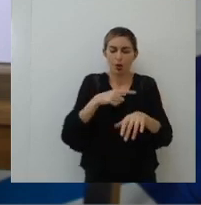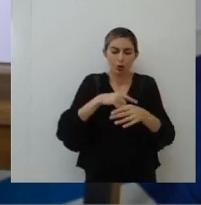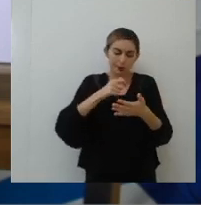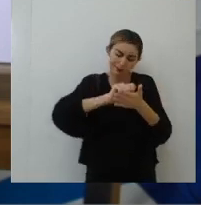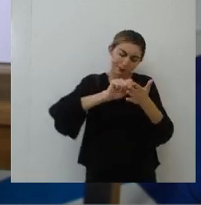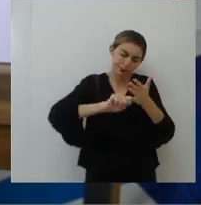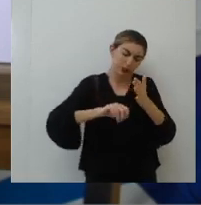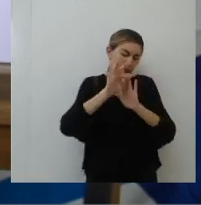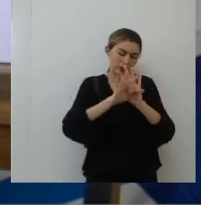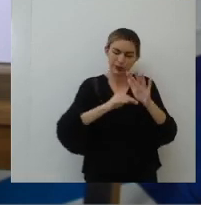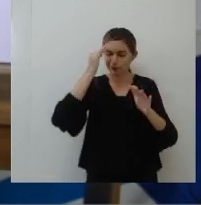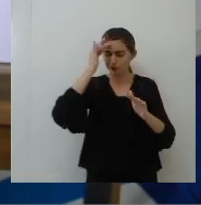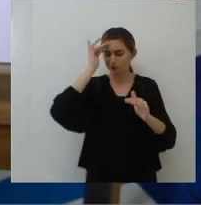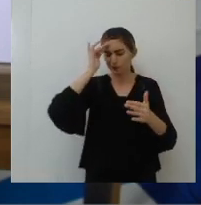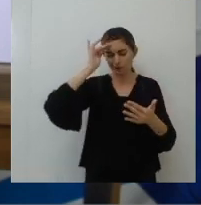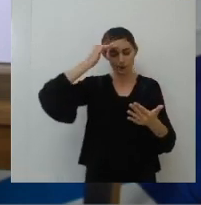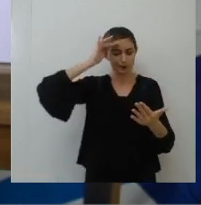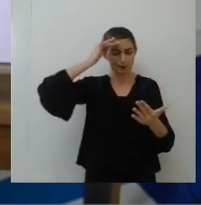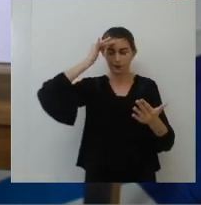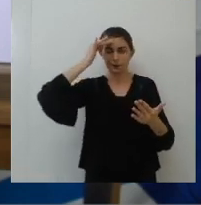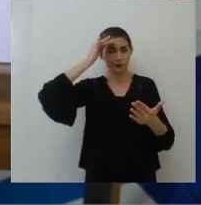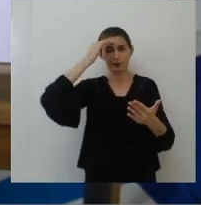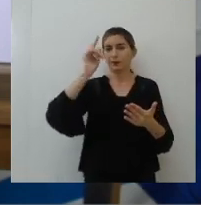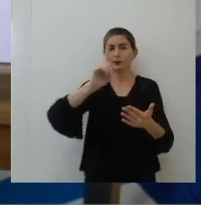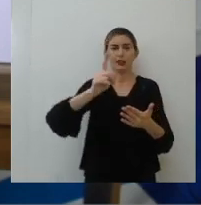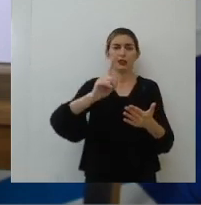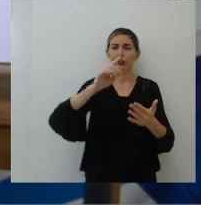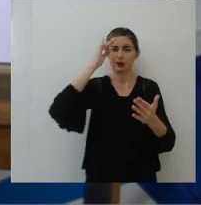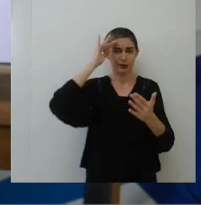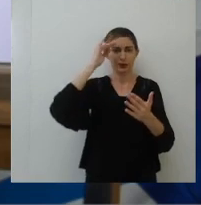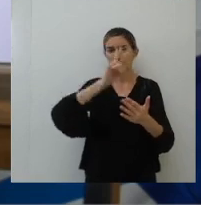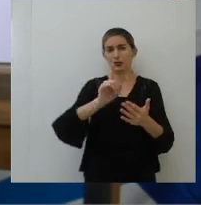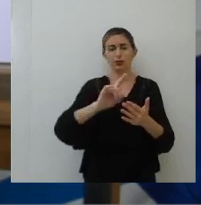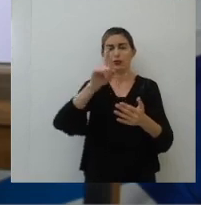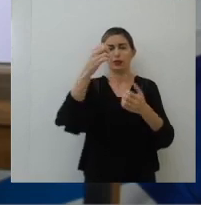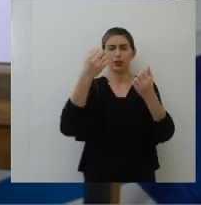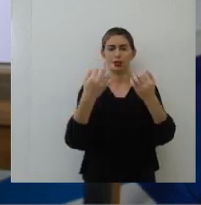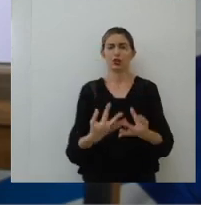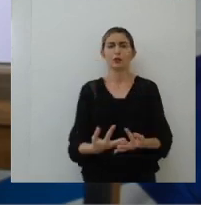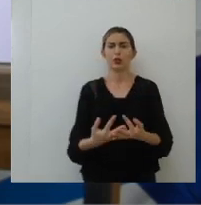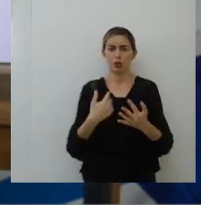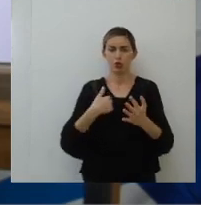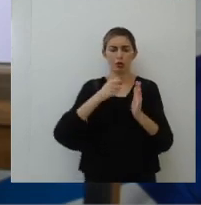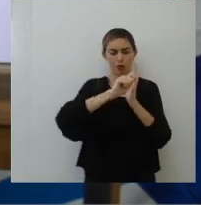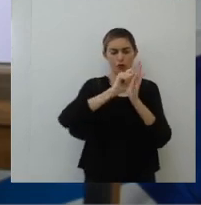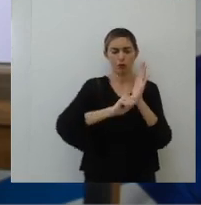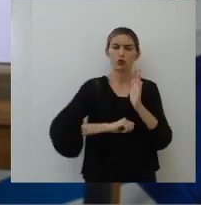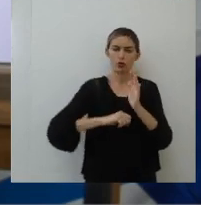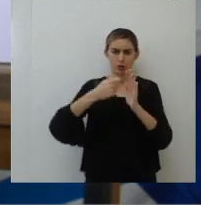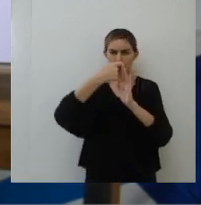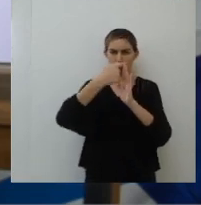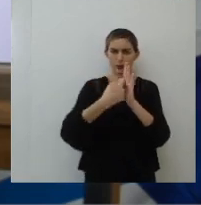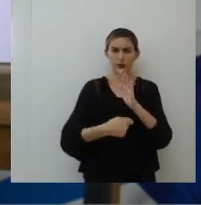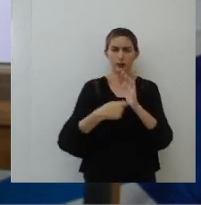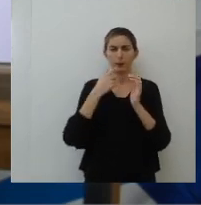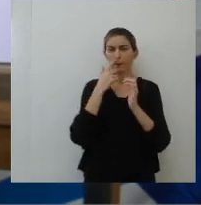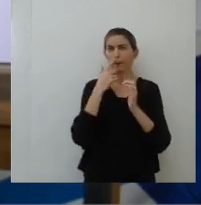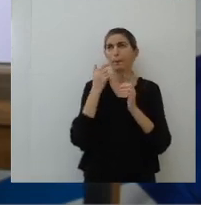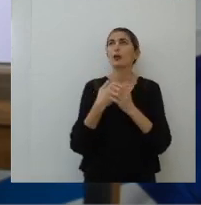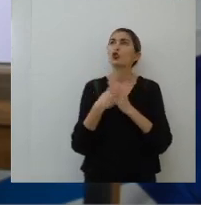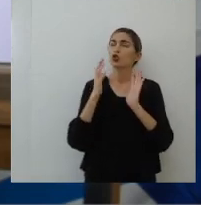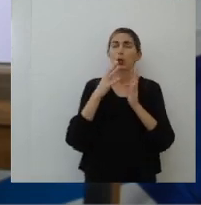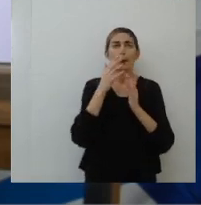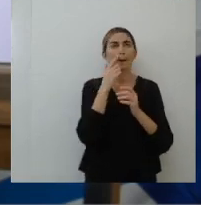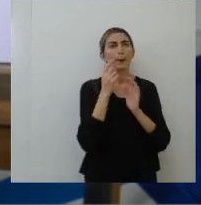corretor do texto pode até não entender o que você está dizendo. Eu já corrigi redação da galera trazer assim no